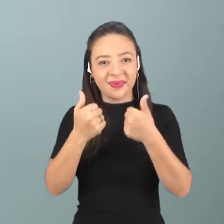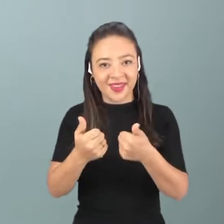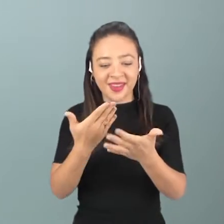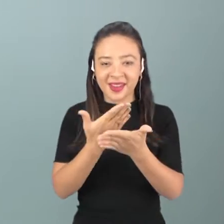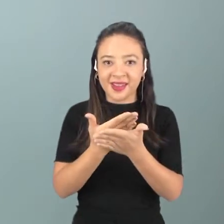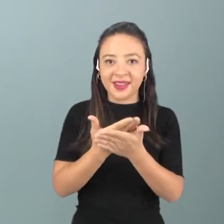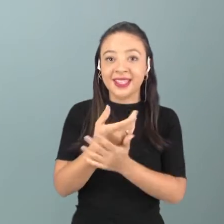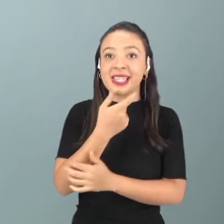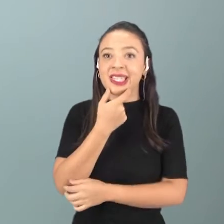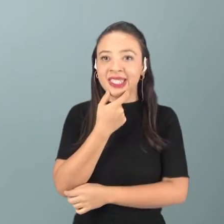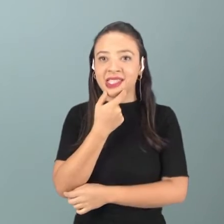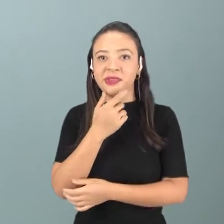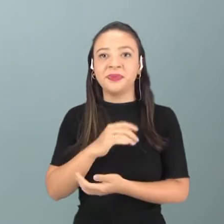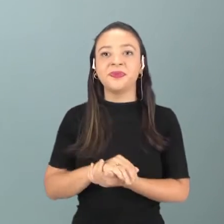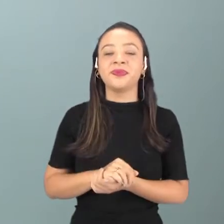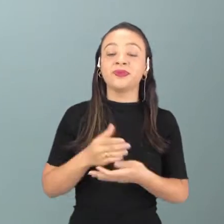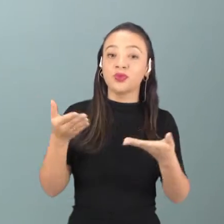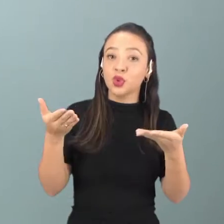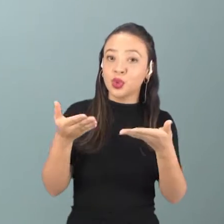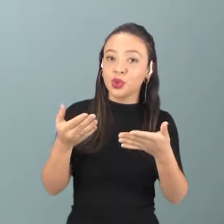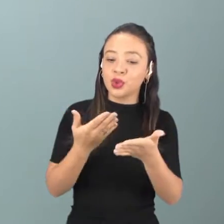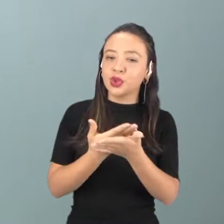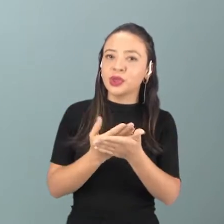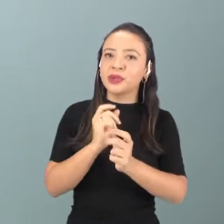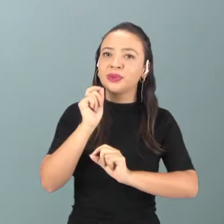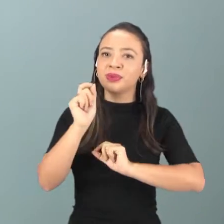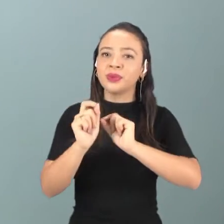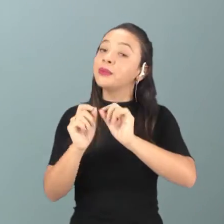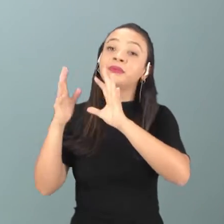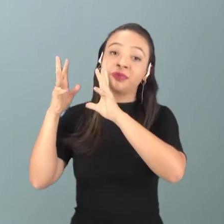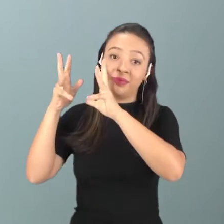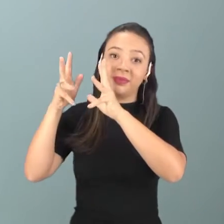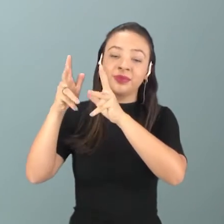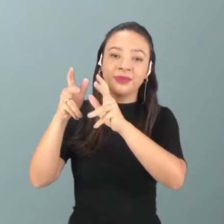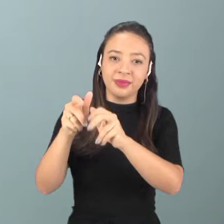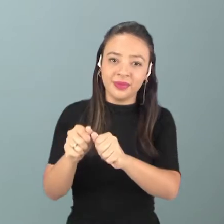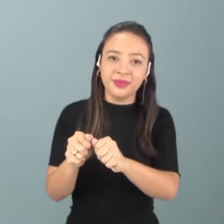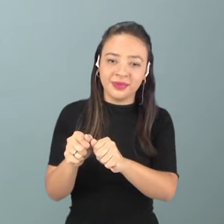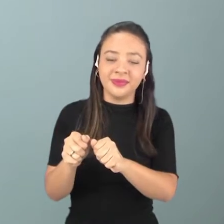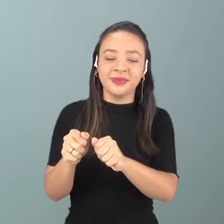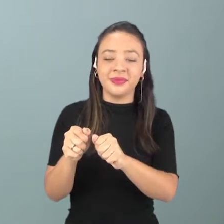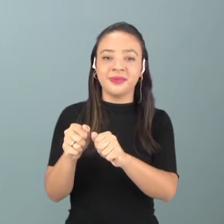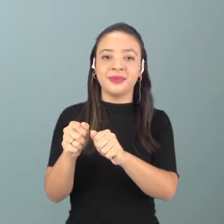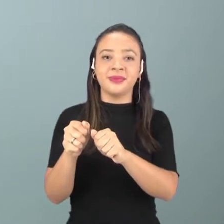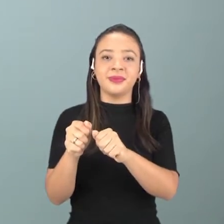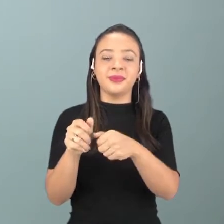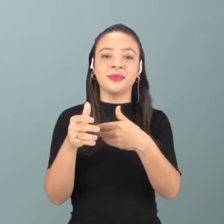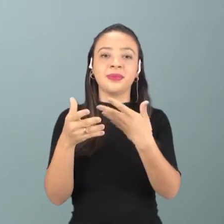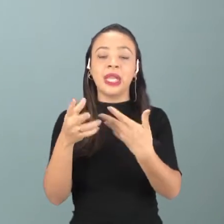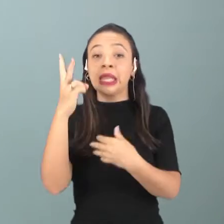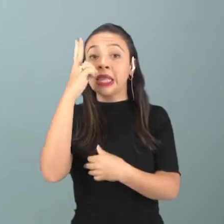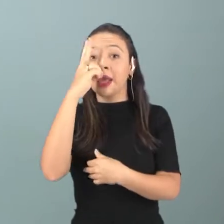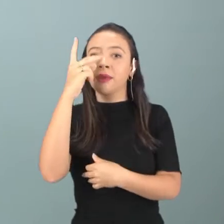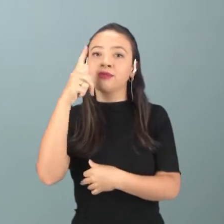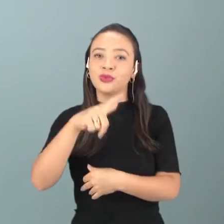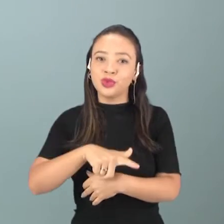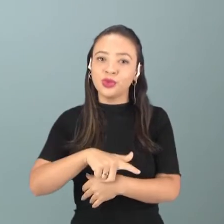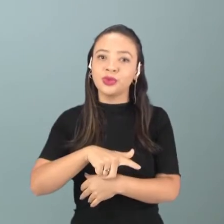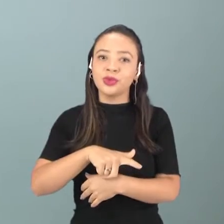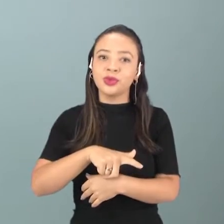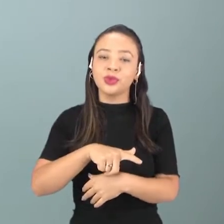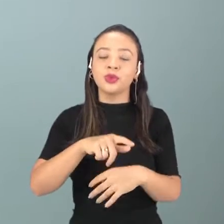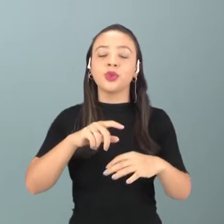nossa aula de inglês. Hoje nós vamos trabalhar um pouquinho com revisão, vamos fazer uma review, revisar